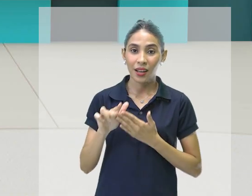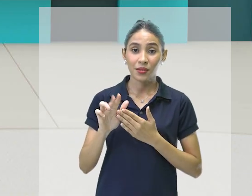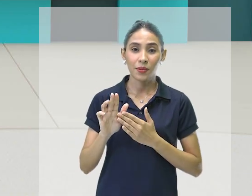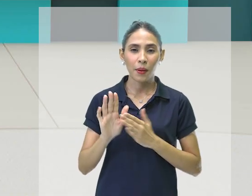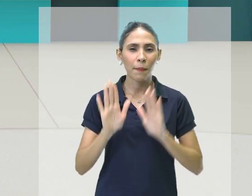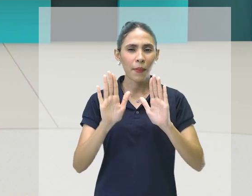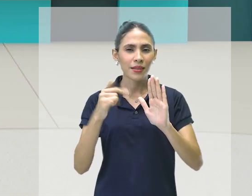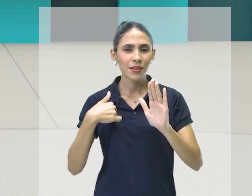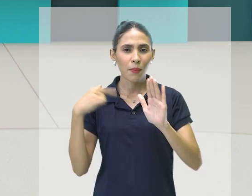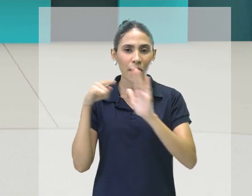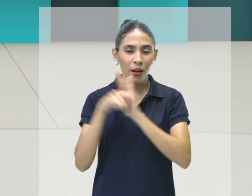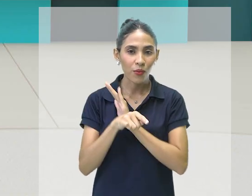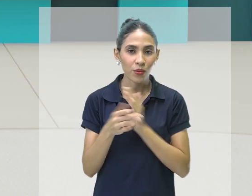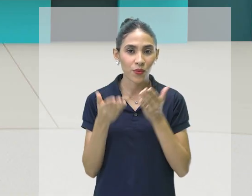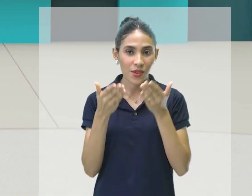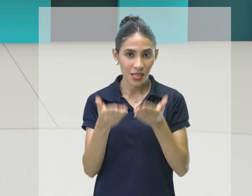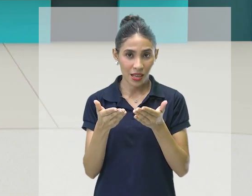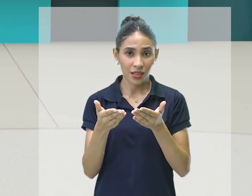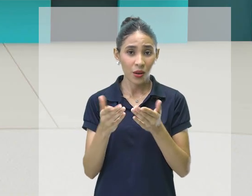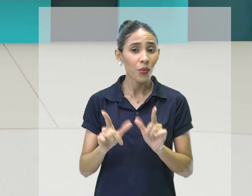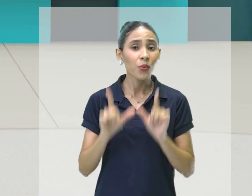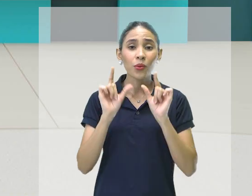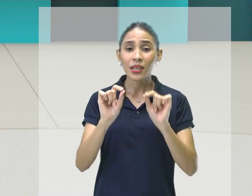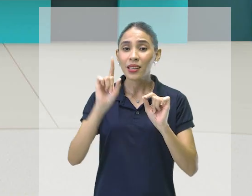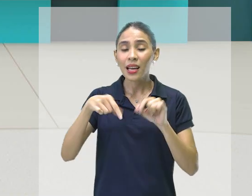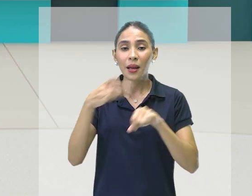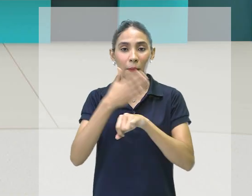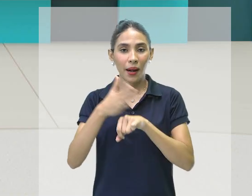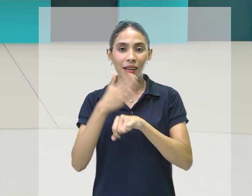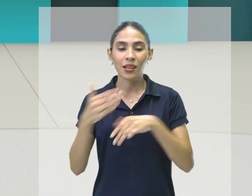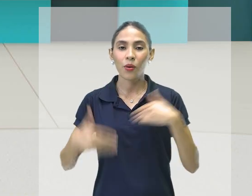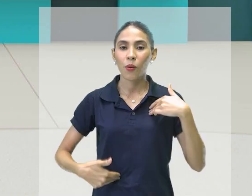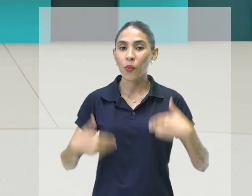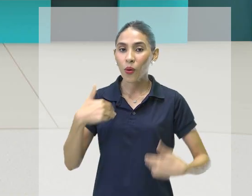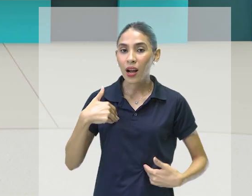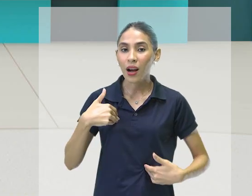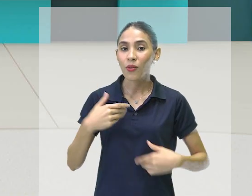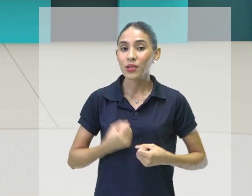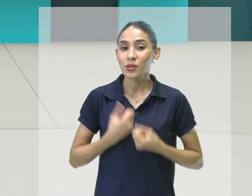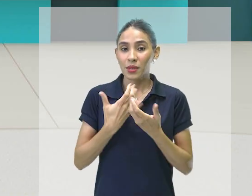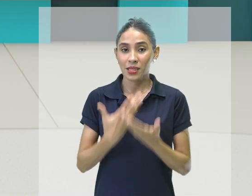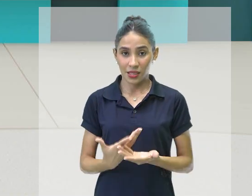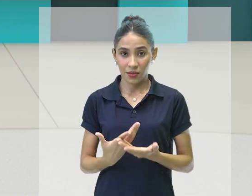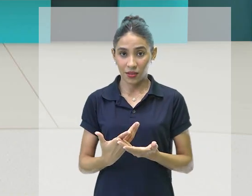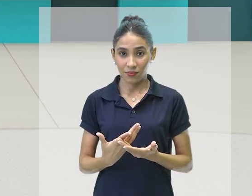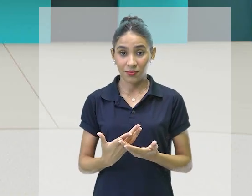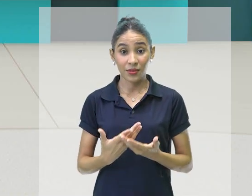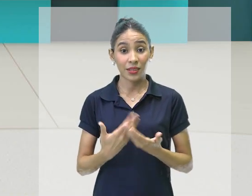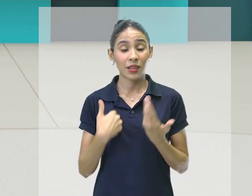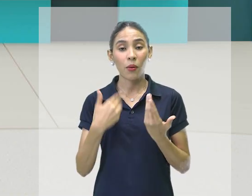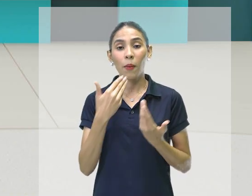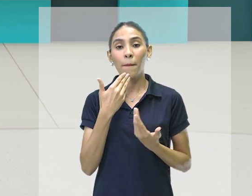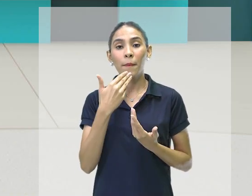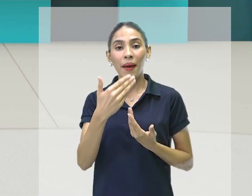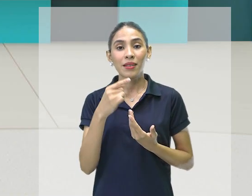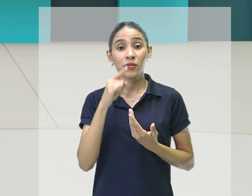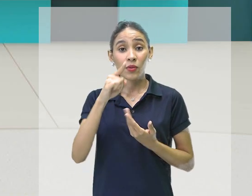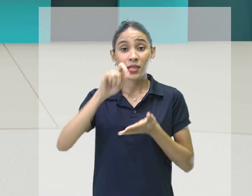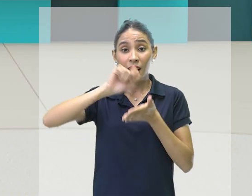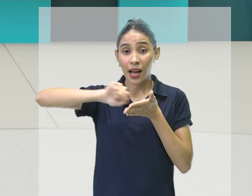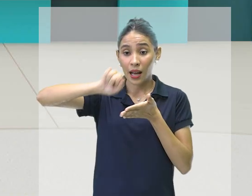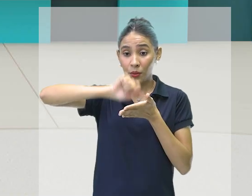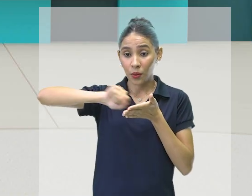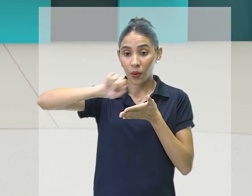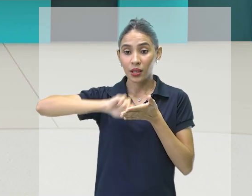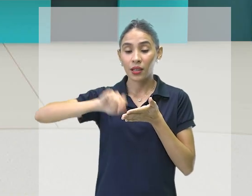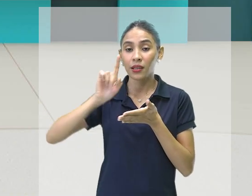dentre outras. Mas eu pergunto a vocês, o que são práticas corporais e expressivas? E eu já peço que